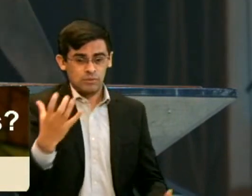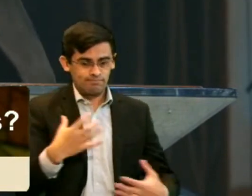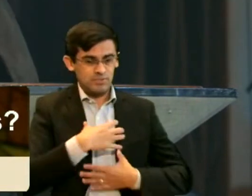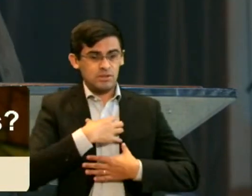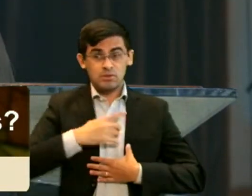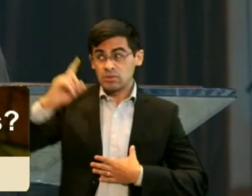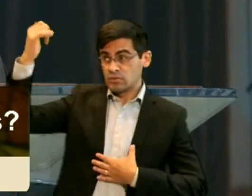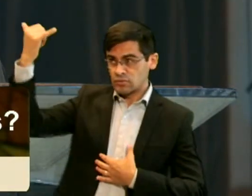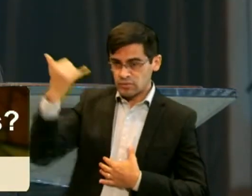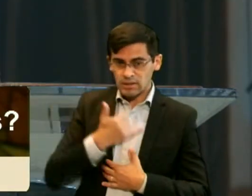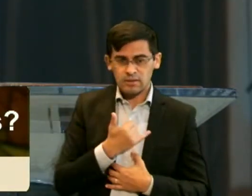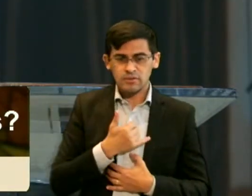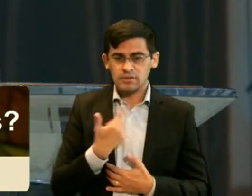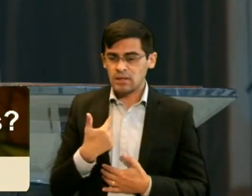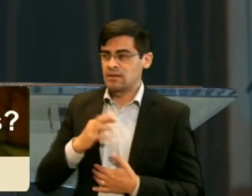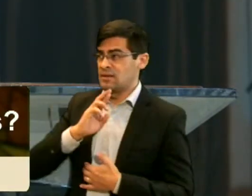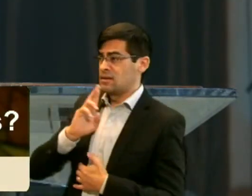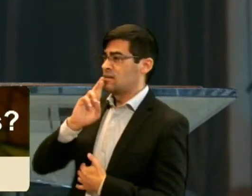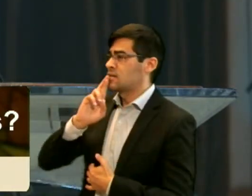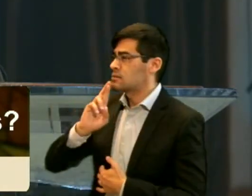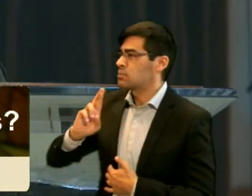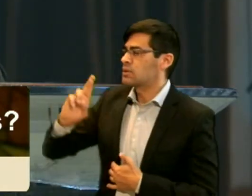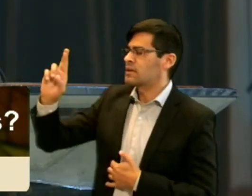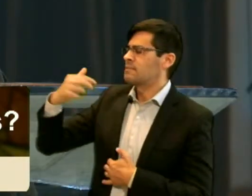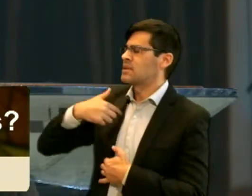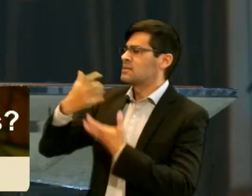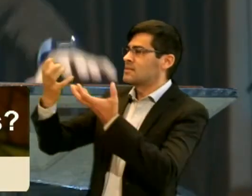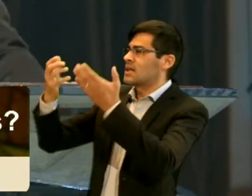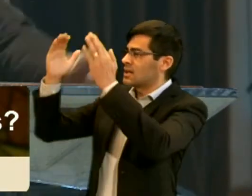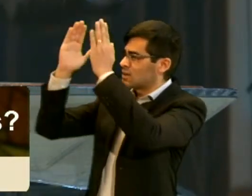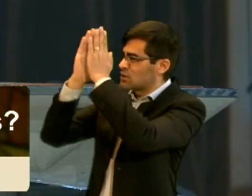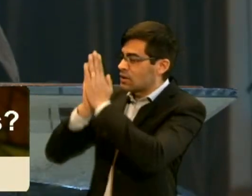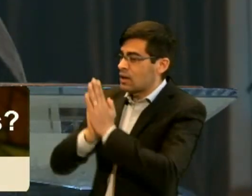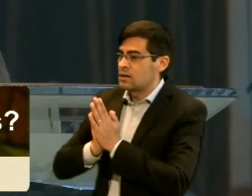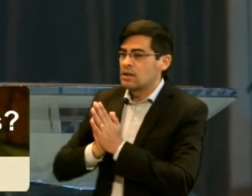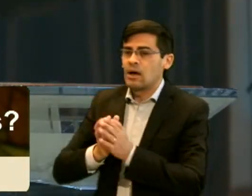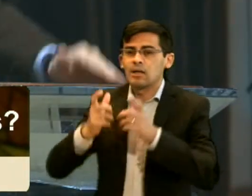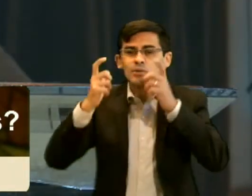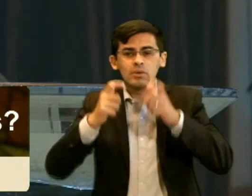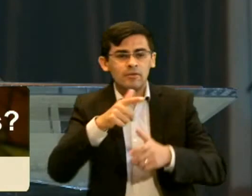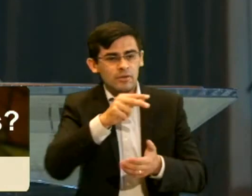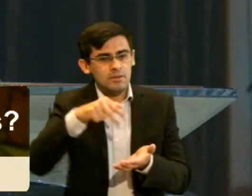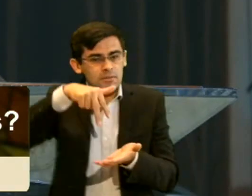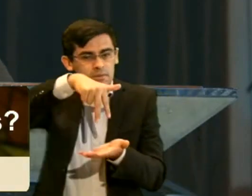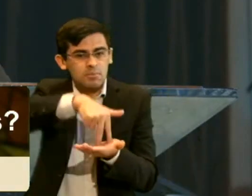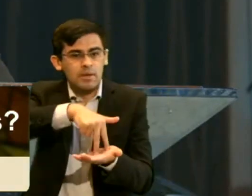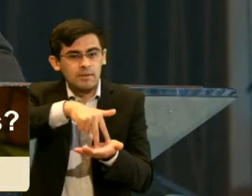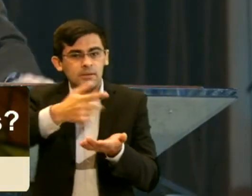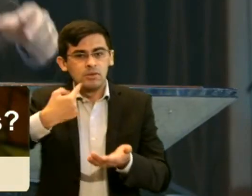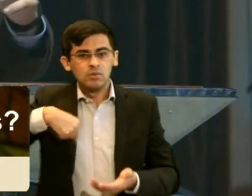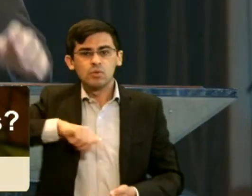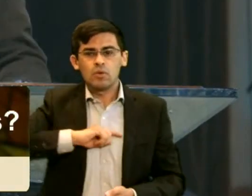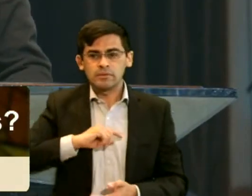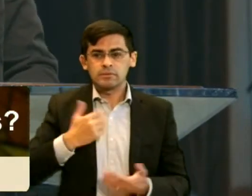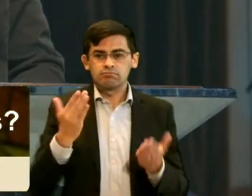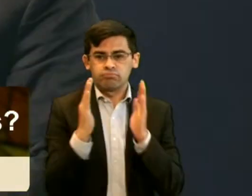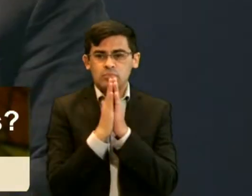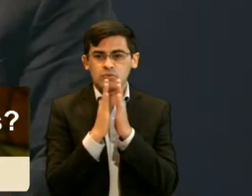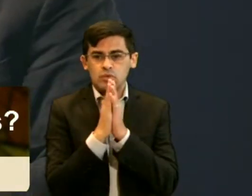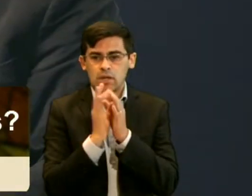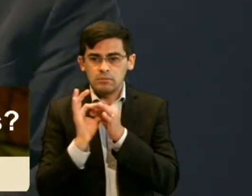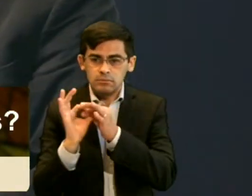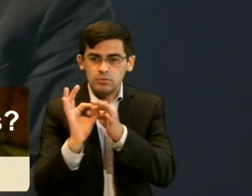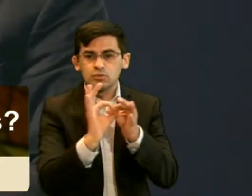quer dizer: Deus, eu quero te adorar desta maneira. Aonde você está, fique de pé no seu lugar. Eu quero orar por